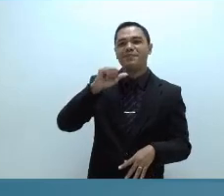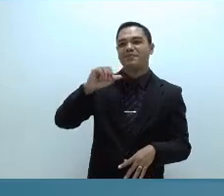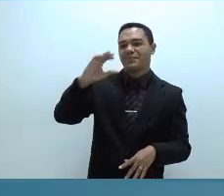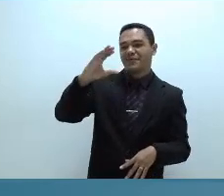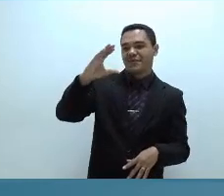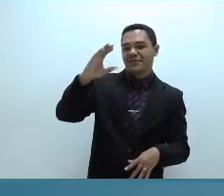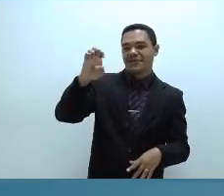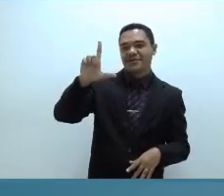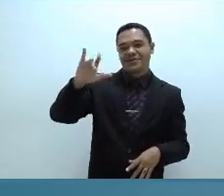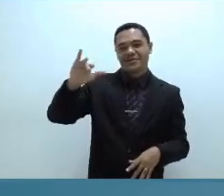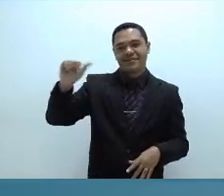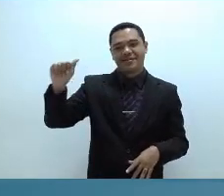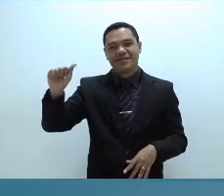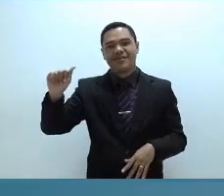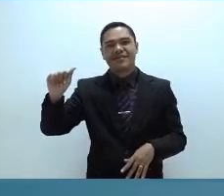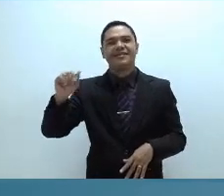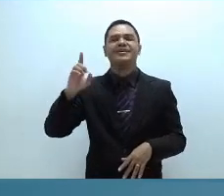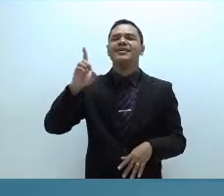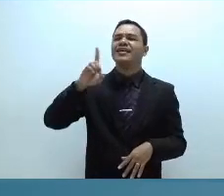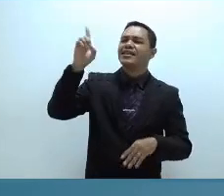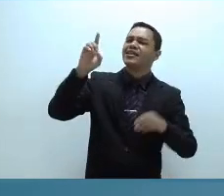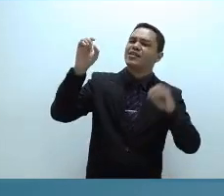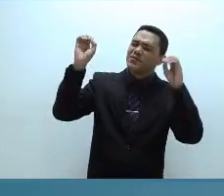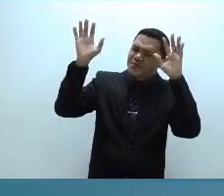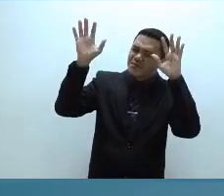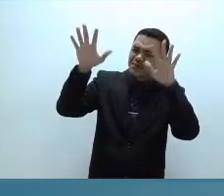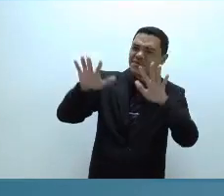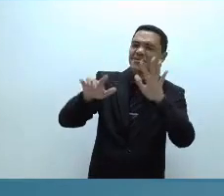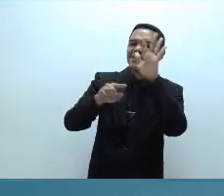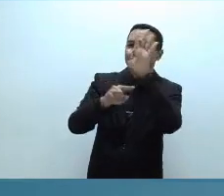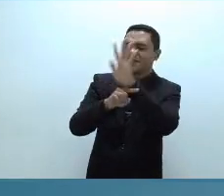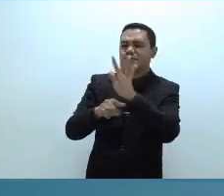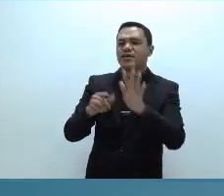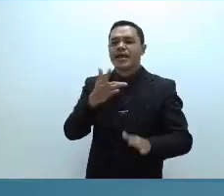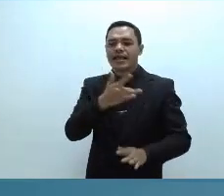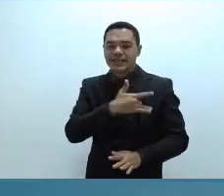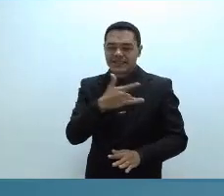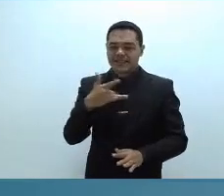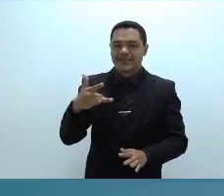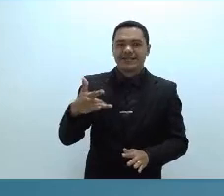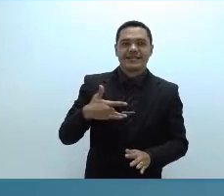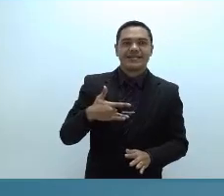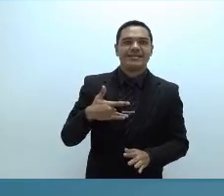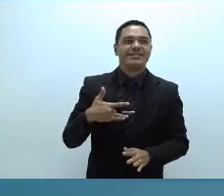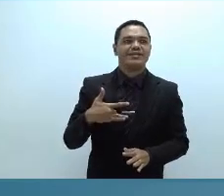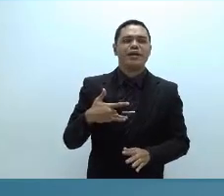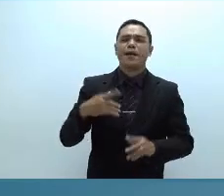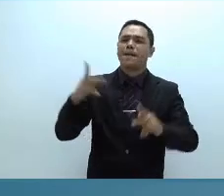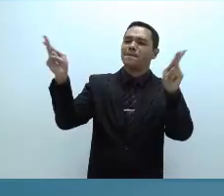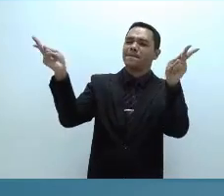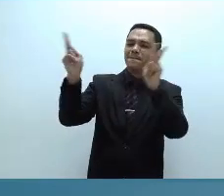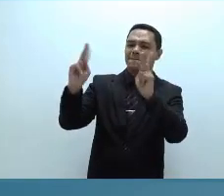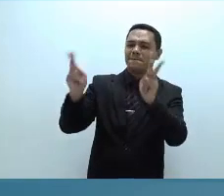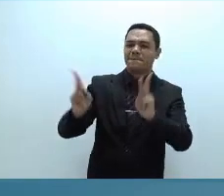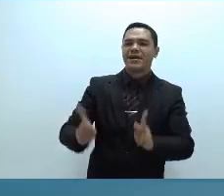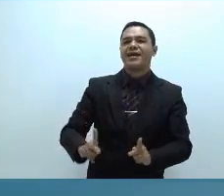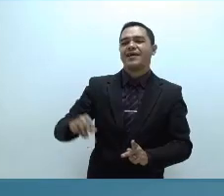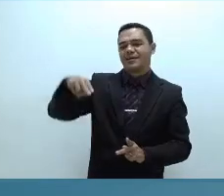a gente, que Deus te dê muita saúde, minha colega querida, e paz,